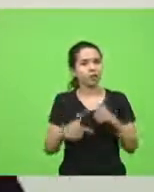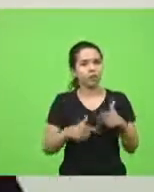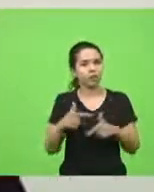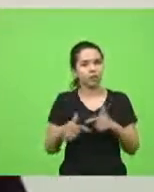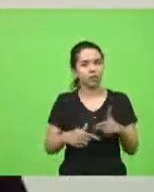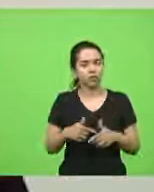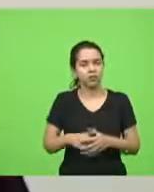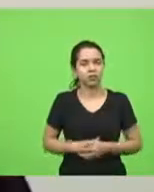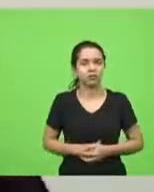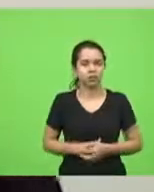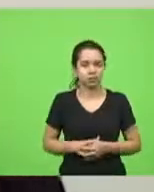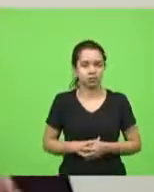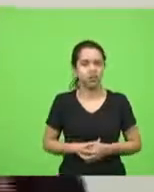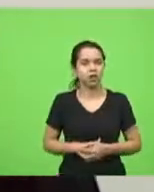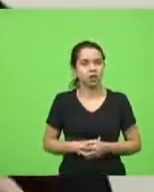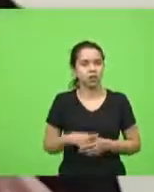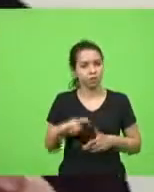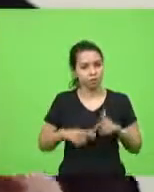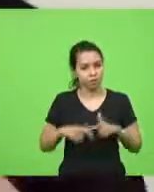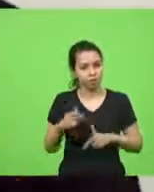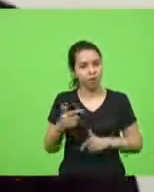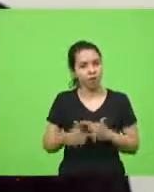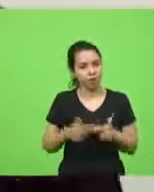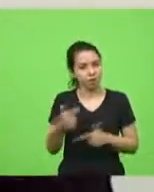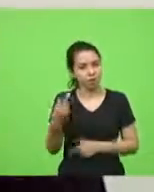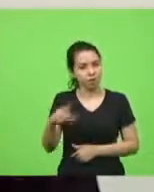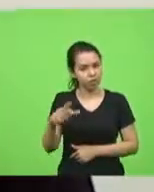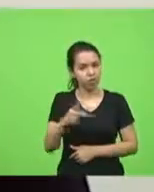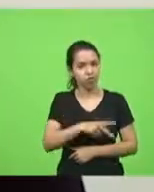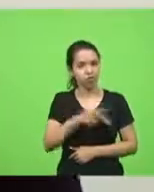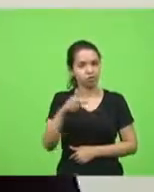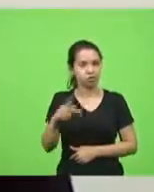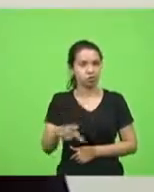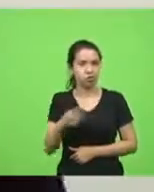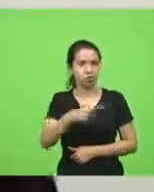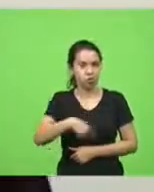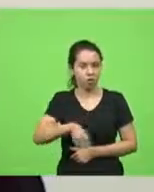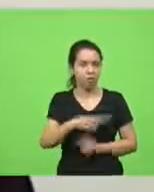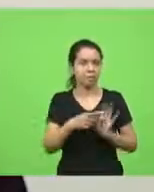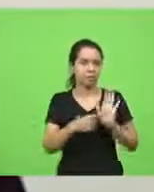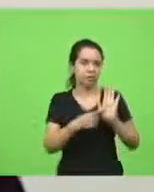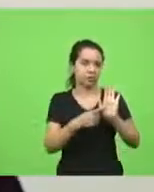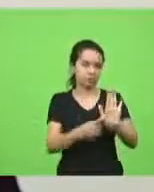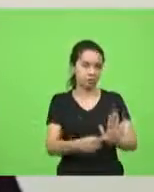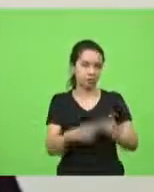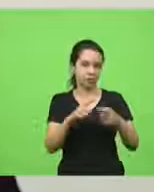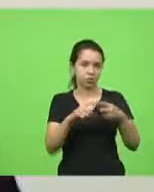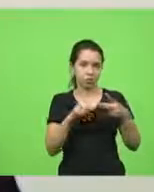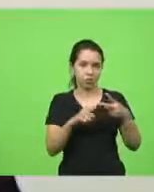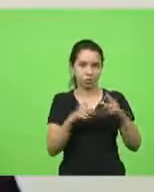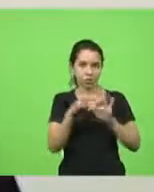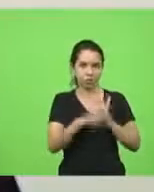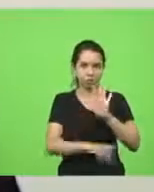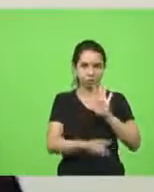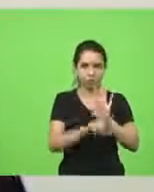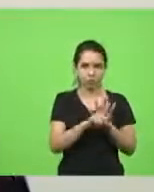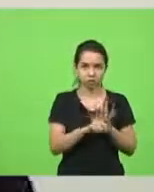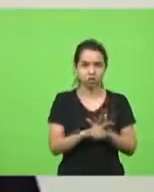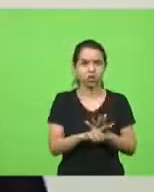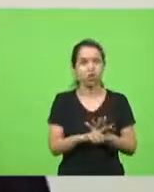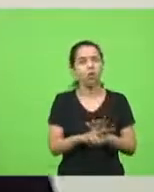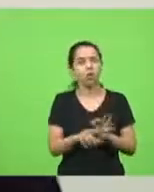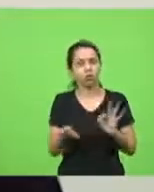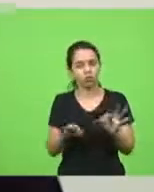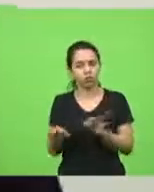ferramenta de trabalho do professor. Então, nós apresentamos esses dois projetos de lei, estamos dialogando com o secretário